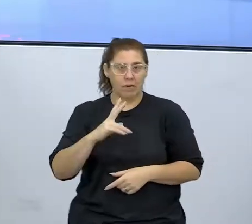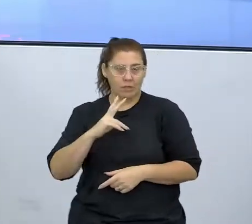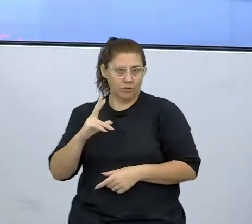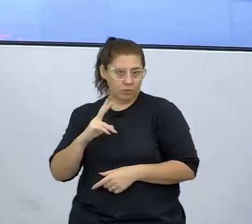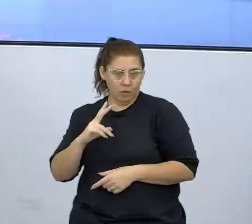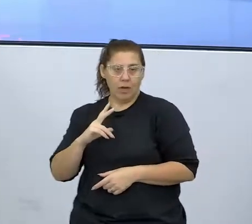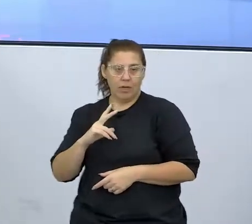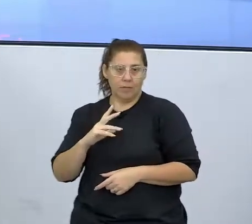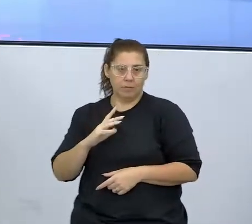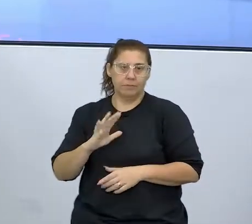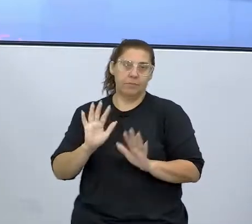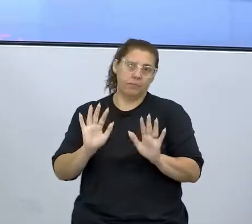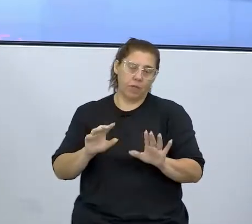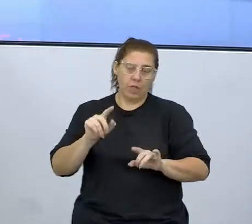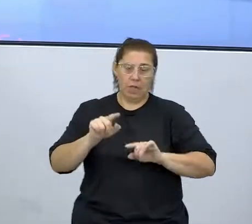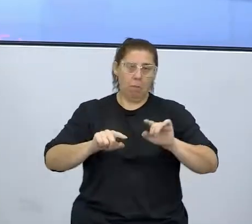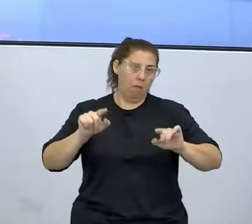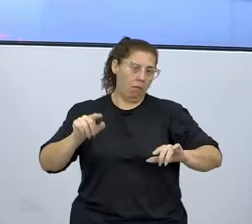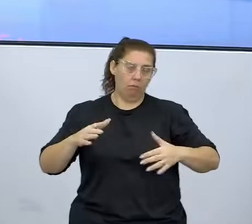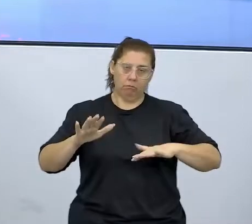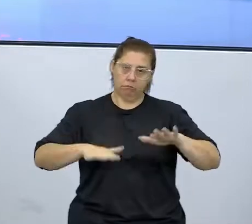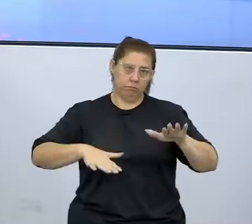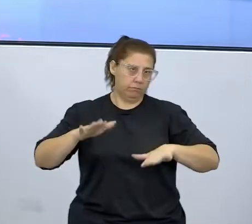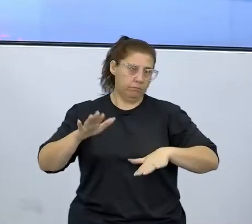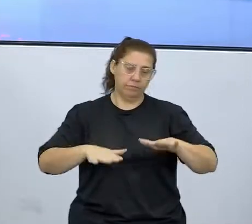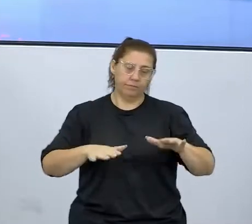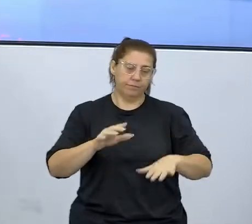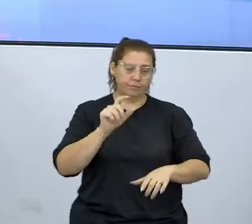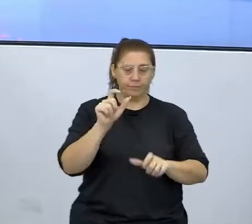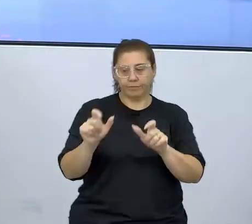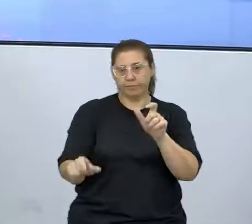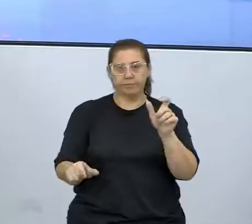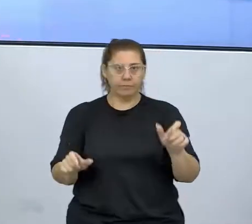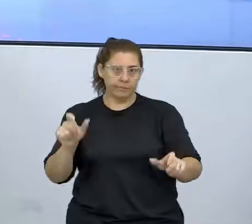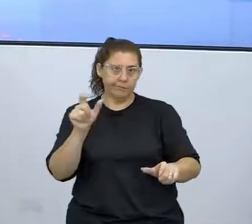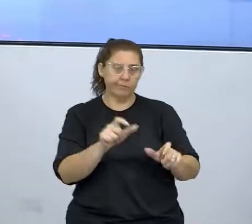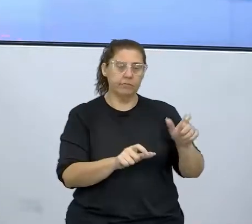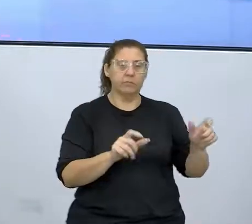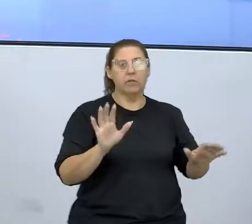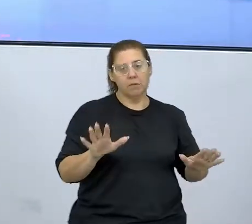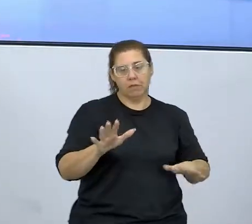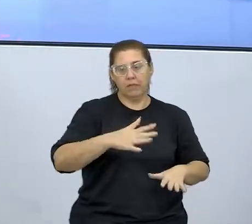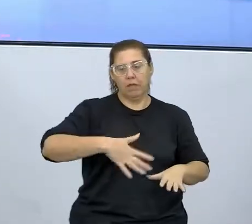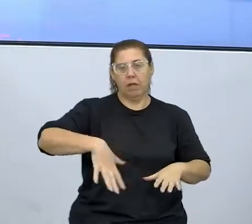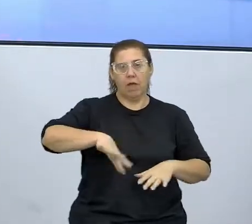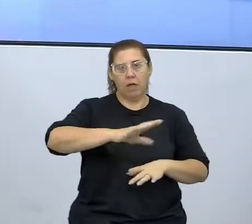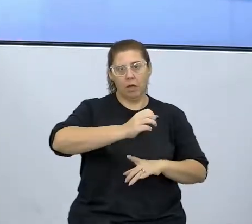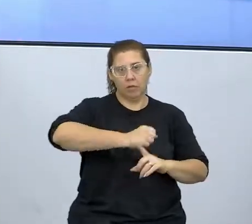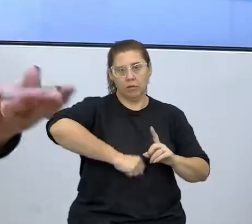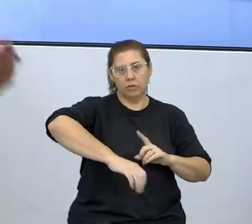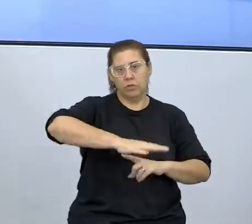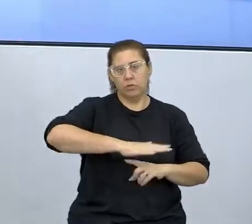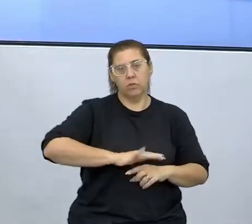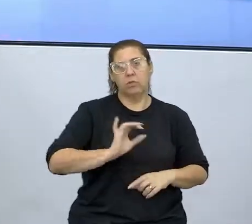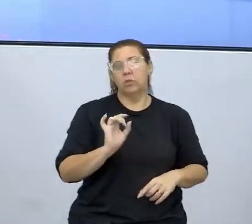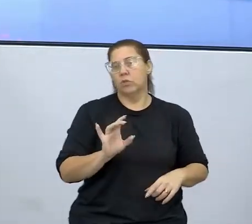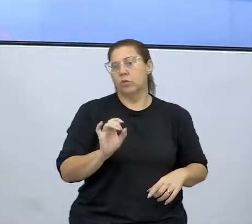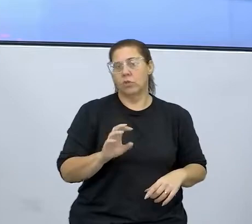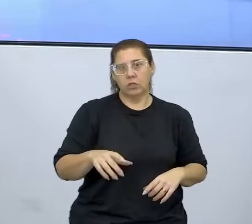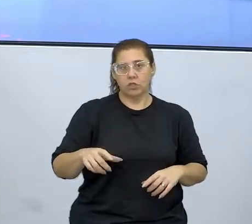Então, varia de cada pessoa para pessoa, mas são de ordem social, não são apenas de